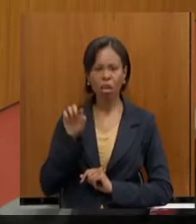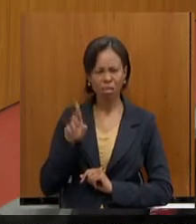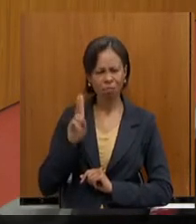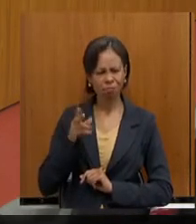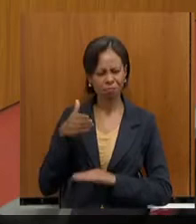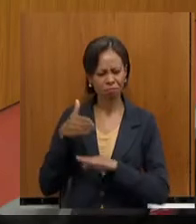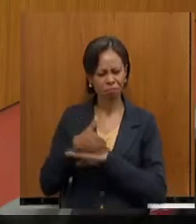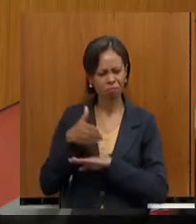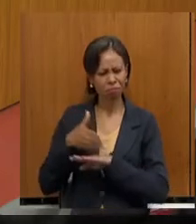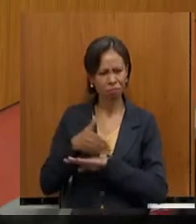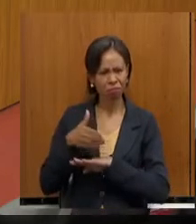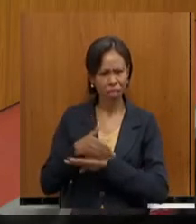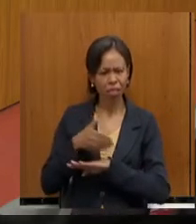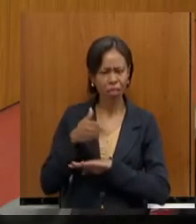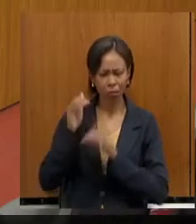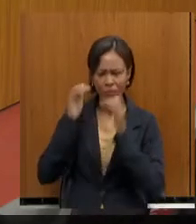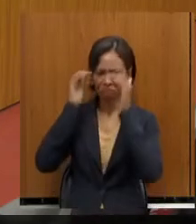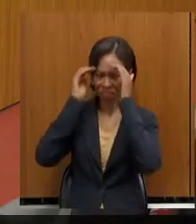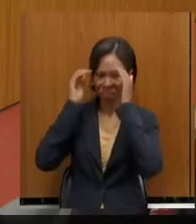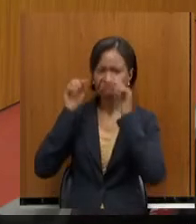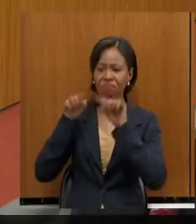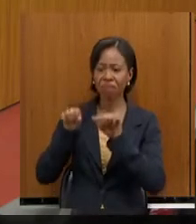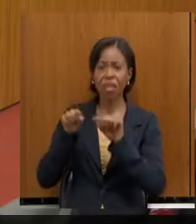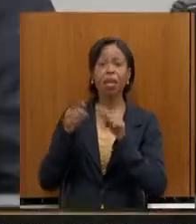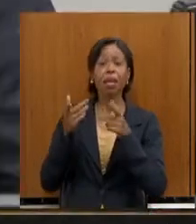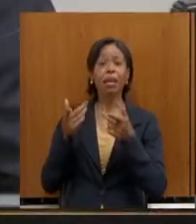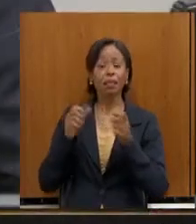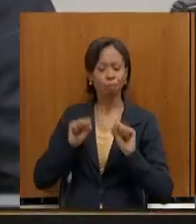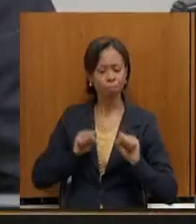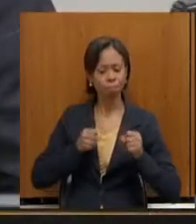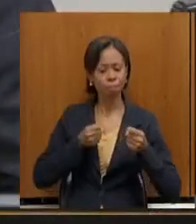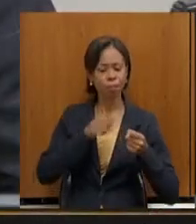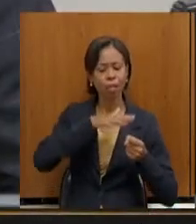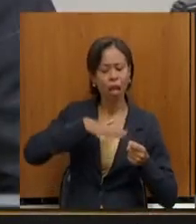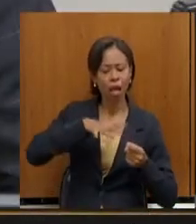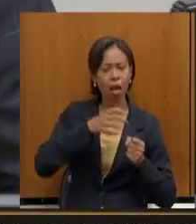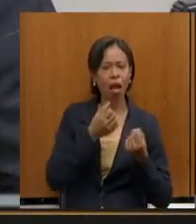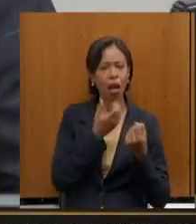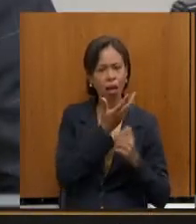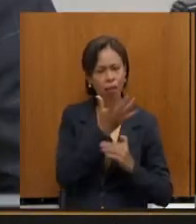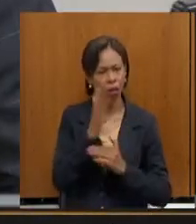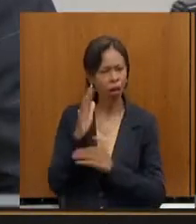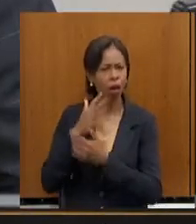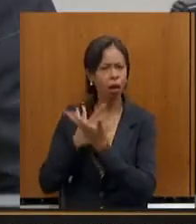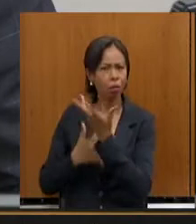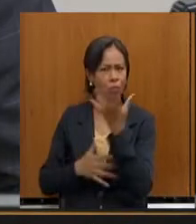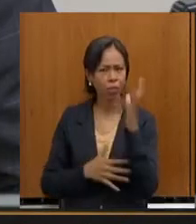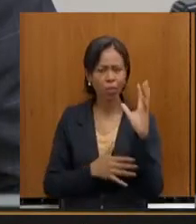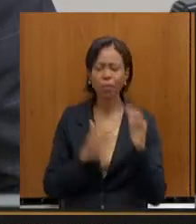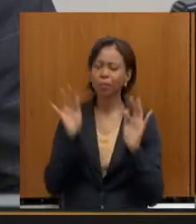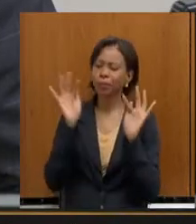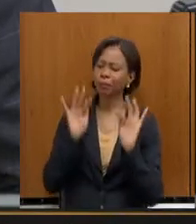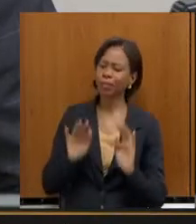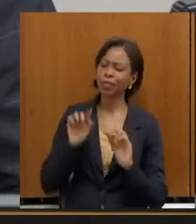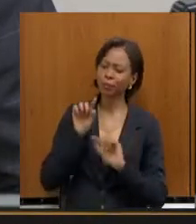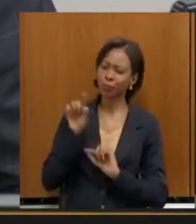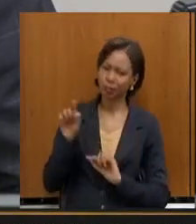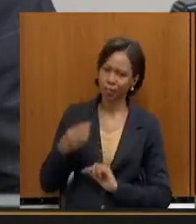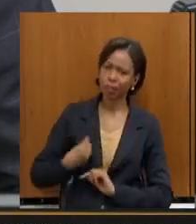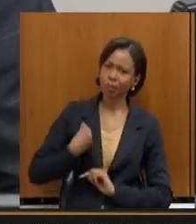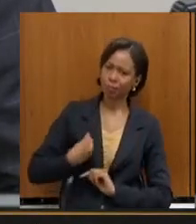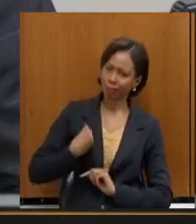respeitado pela defesa também das questões ambientais deputados nosso que é muito feliz com a presença de vossa excelência aqui